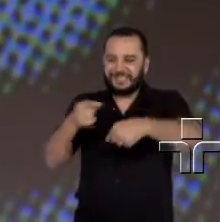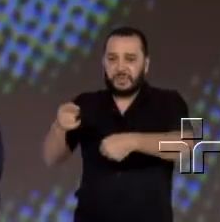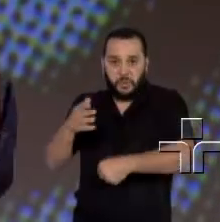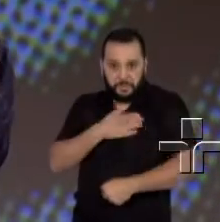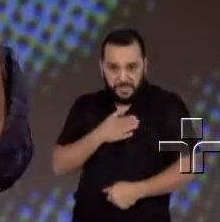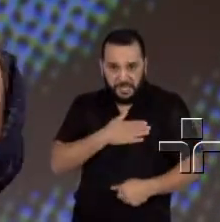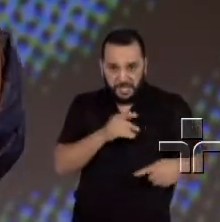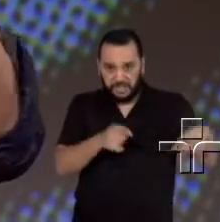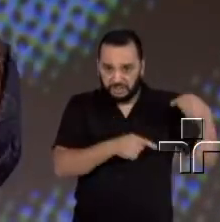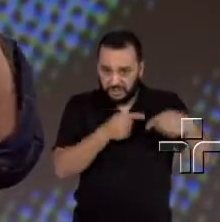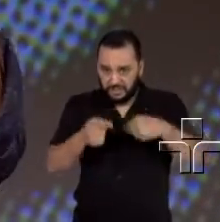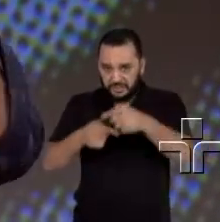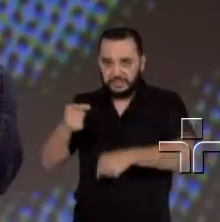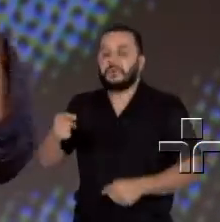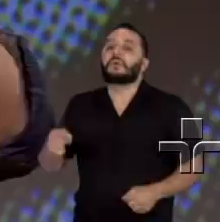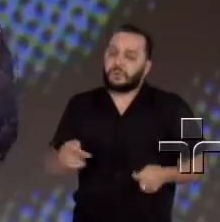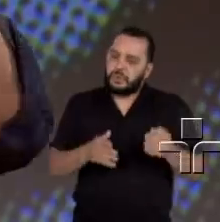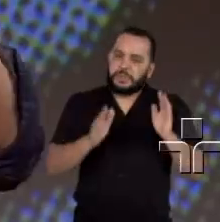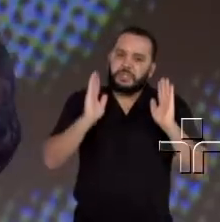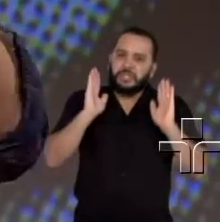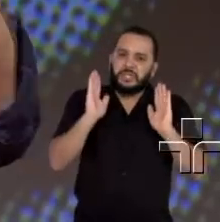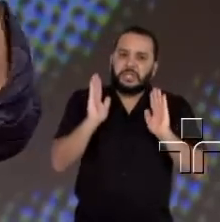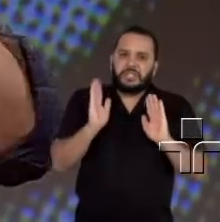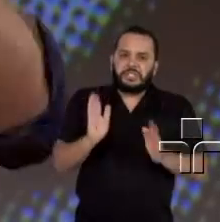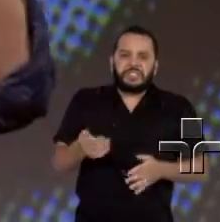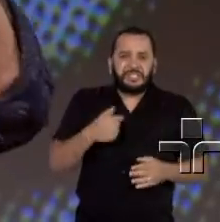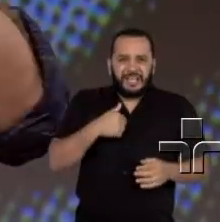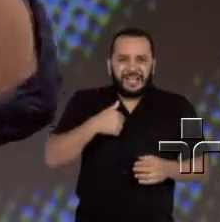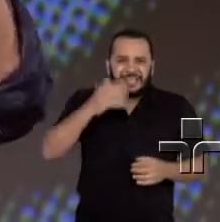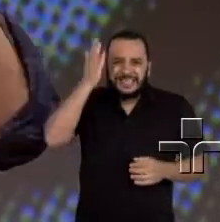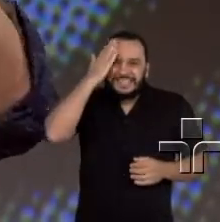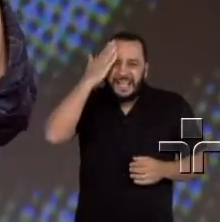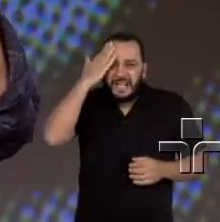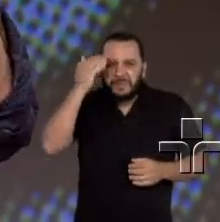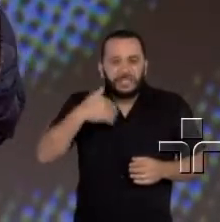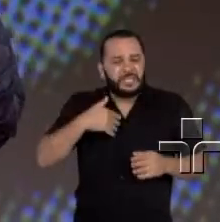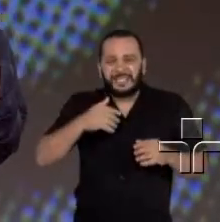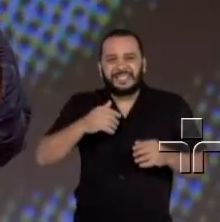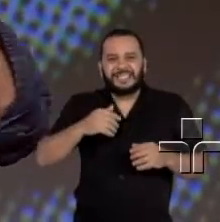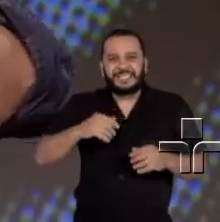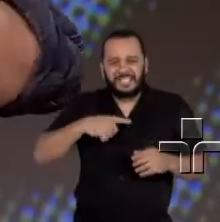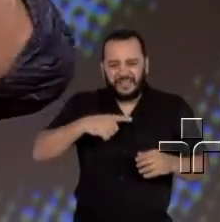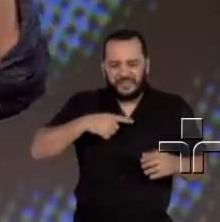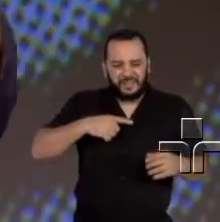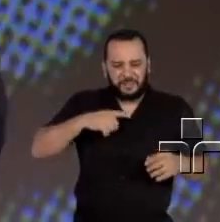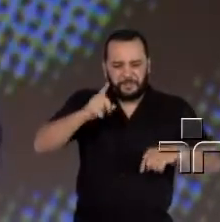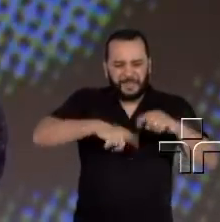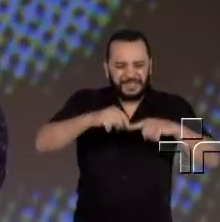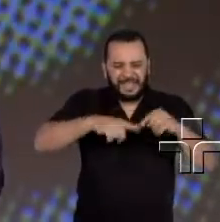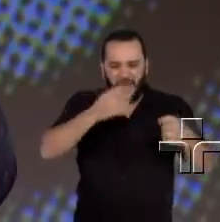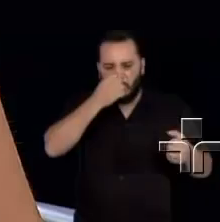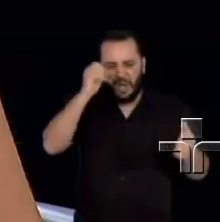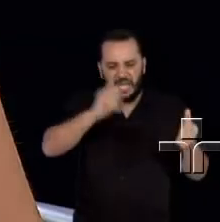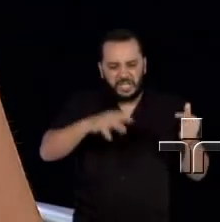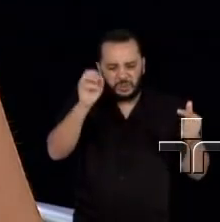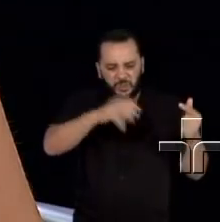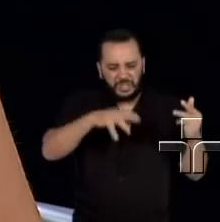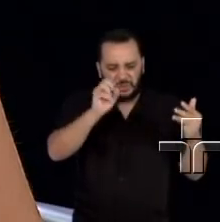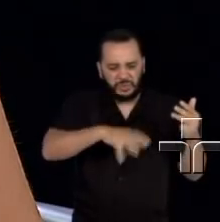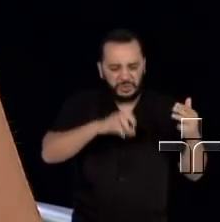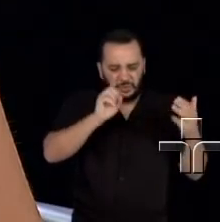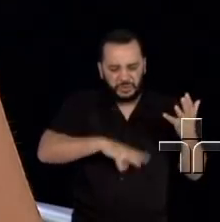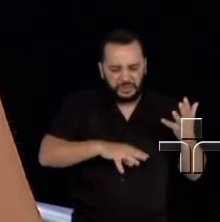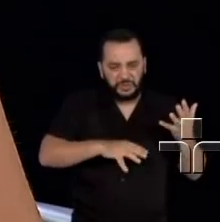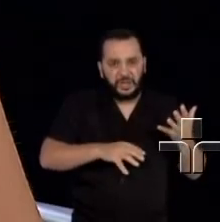forçado, goela abaixo, todo um lixo pop, e nós estávamos apenas devolvendo